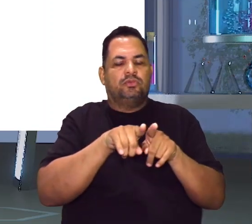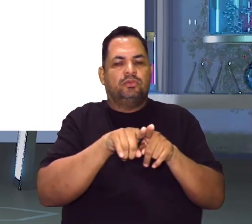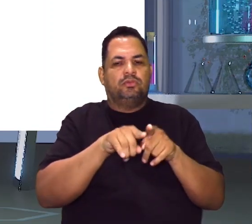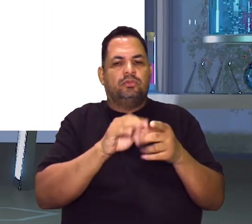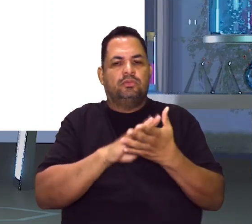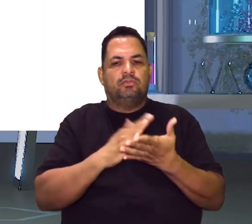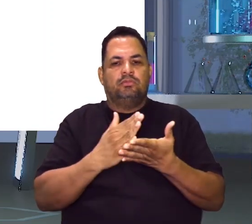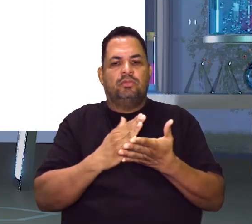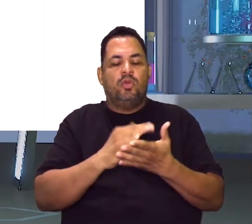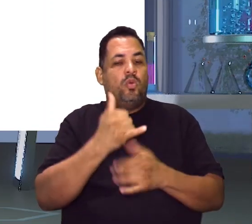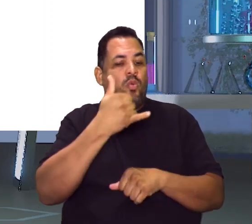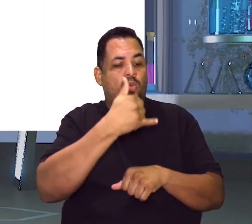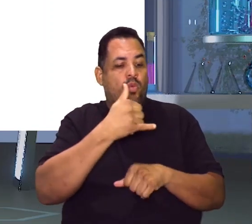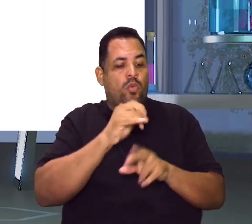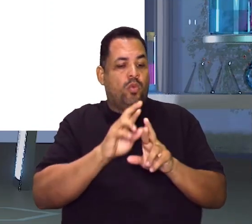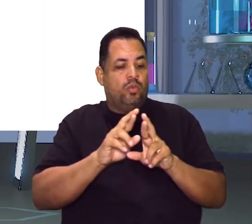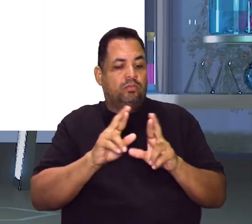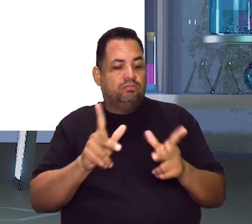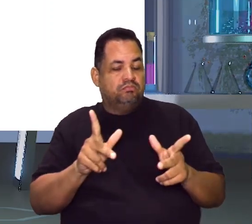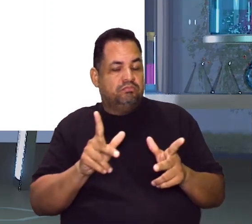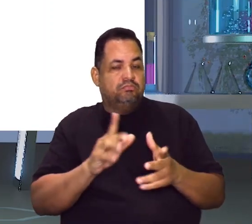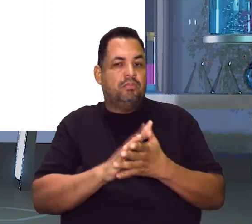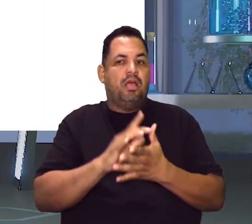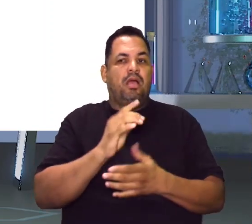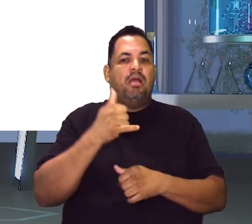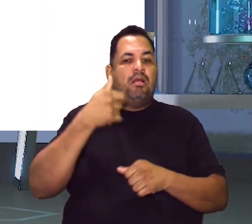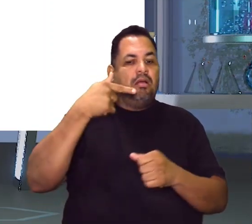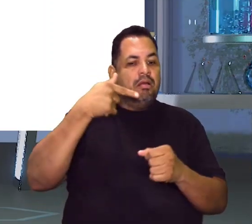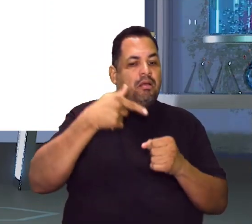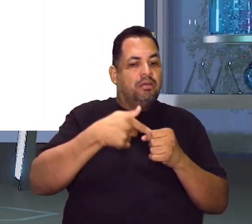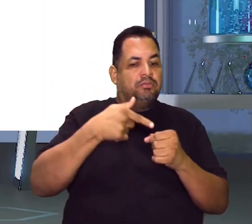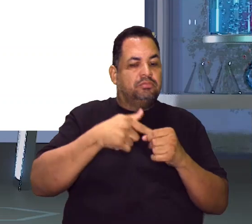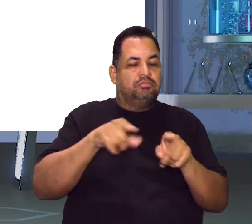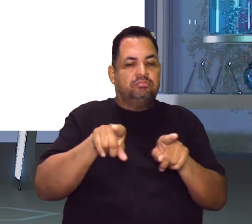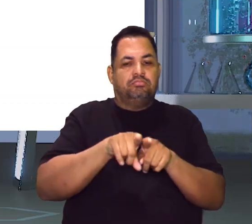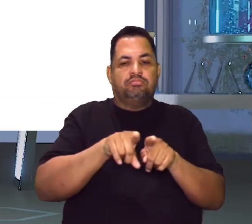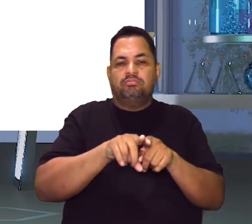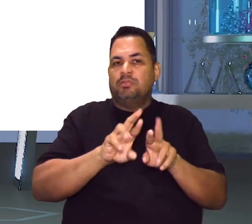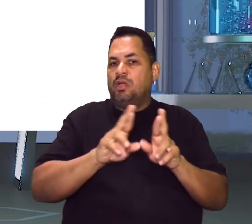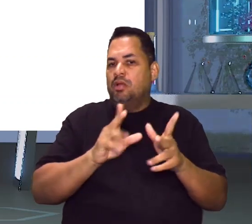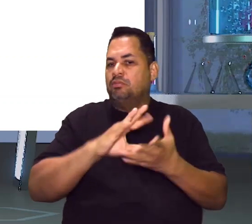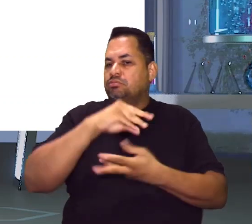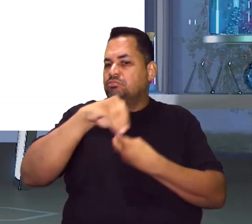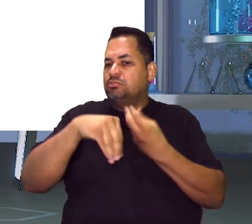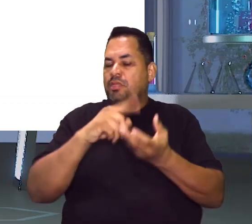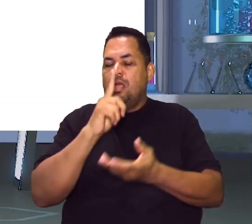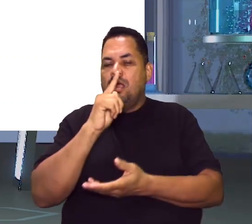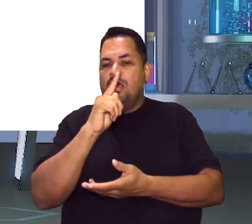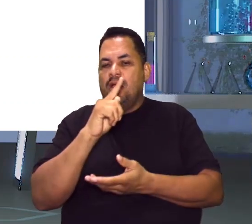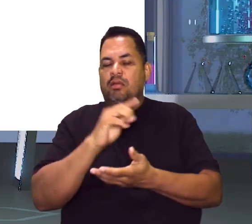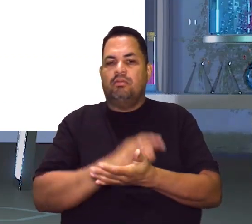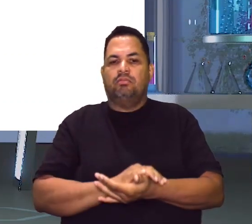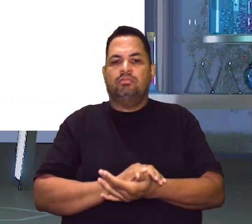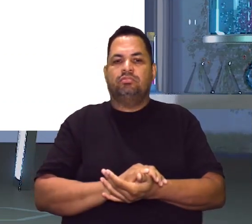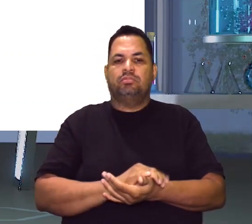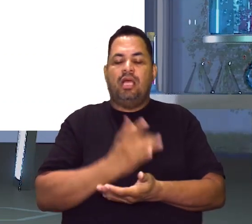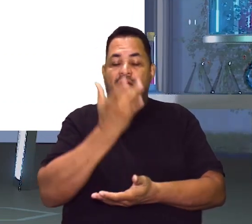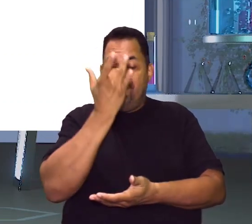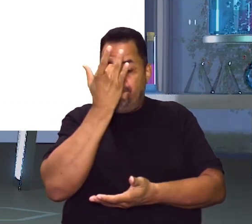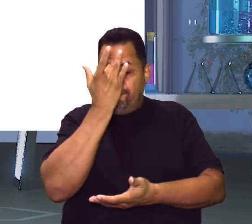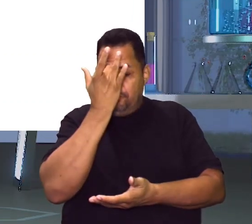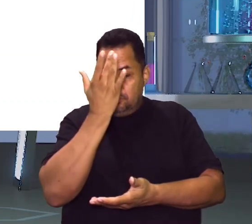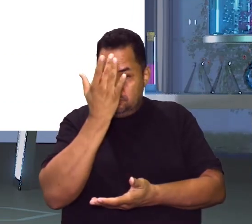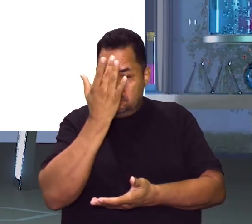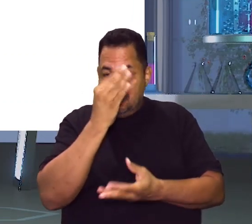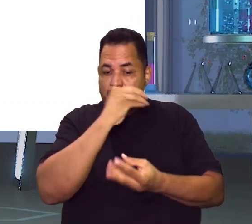se dissolve. A gasolina não se dissolve na água. Então, a facilidade com que algumas